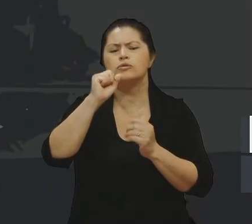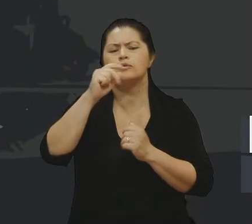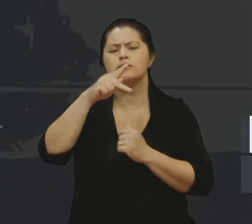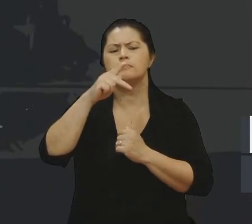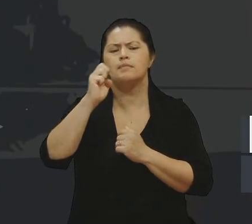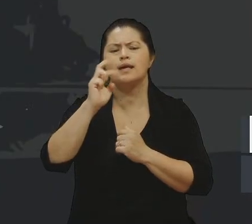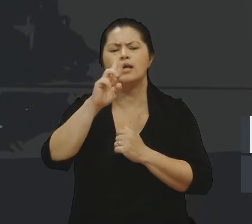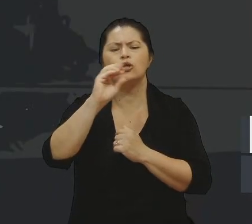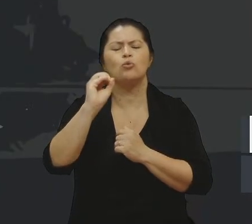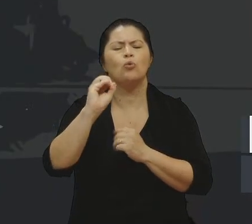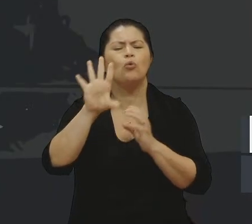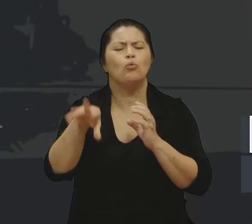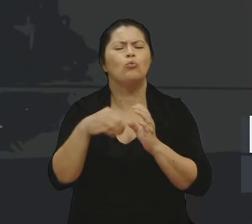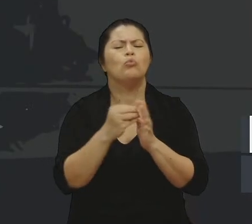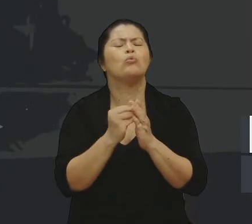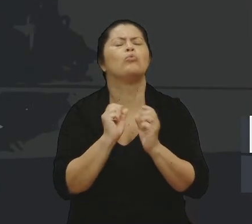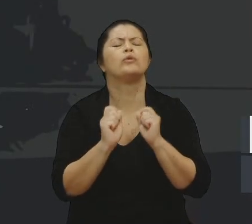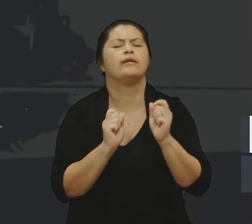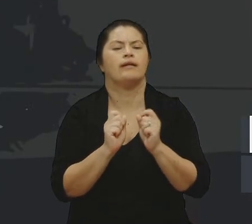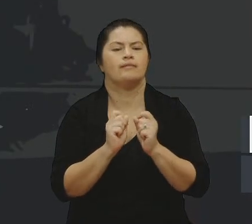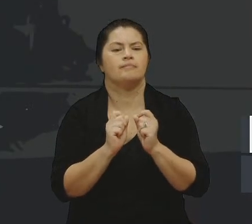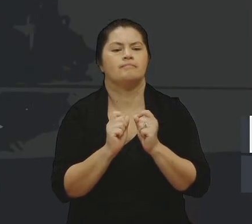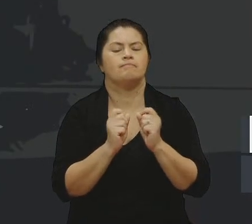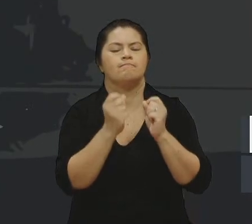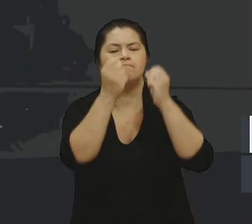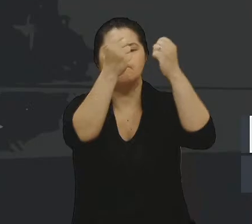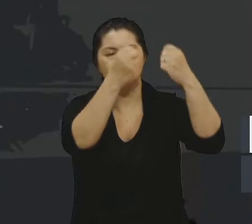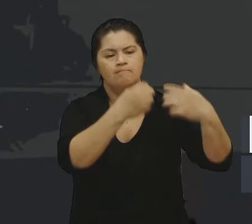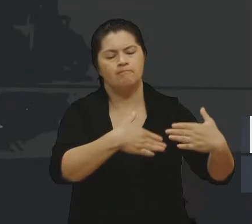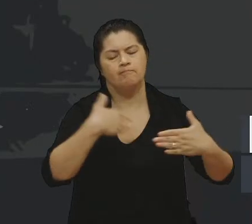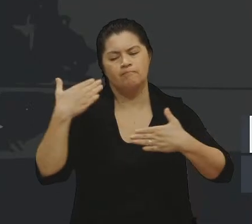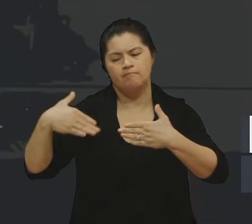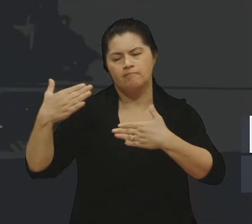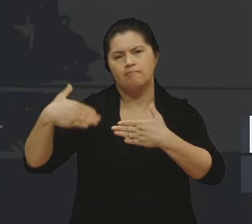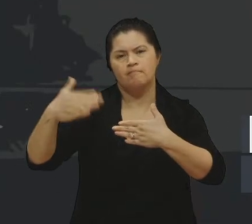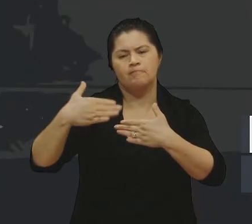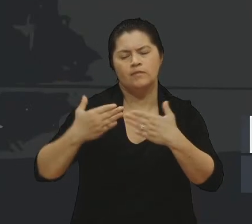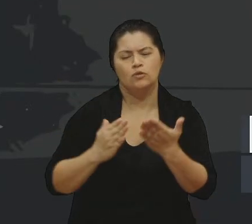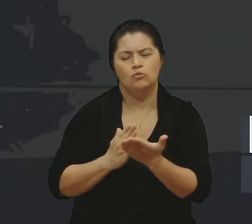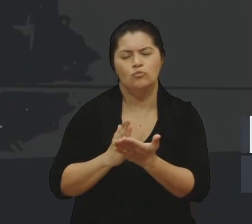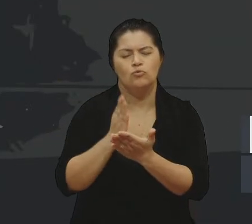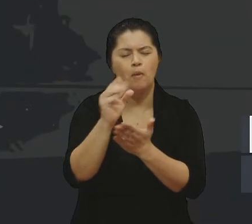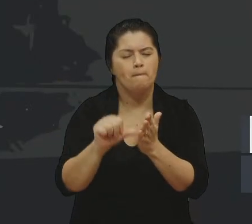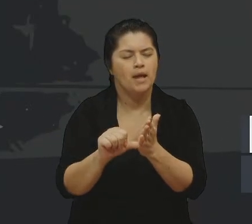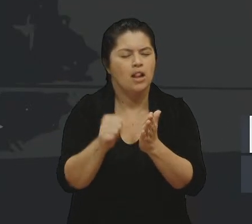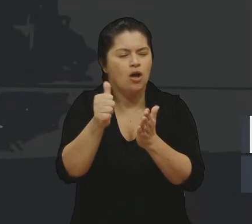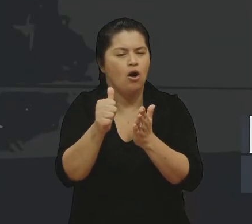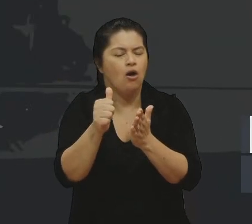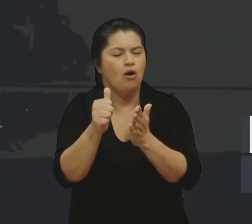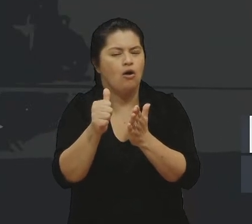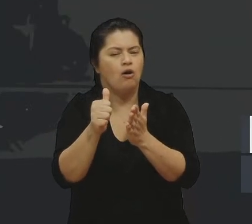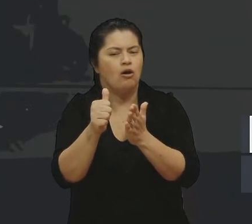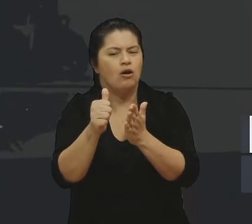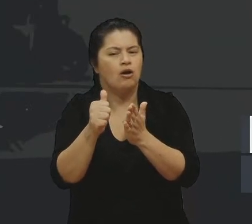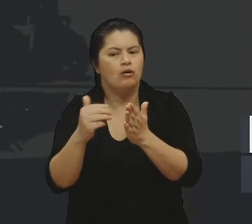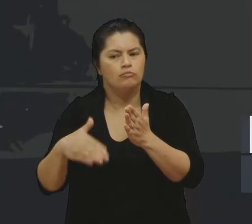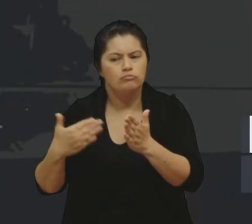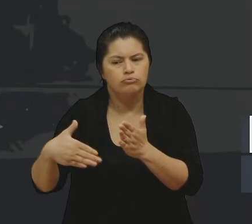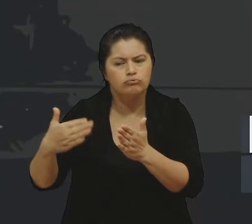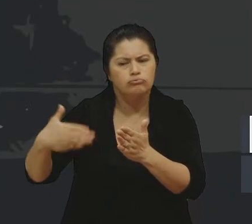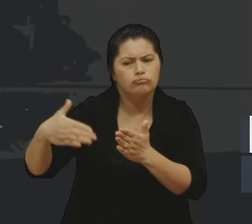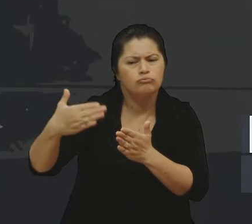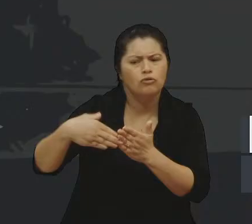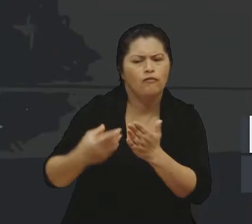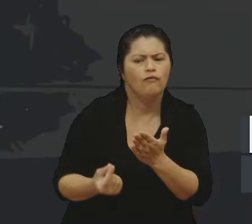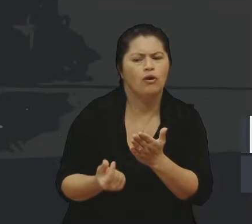resumo, ele vai te dizer que se desenvolve e progride, que melhora, há prosperidade, abundância,